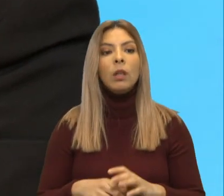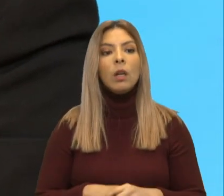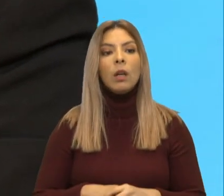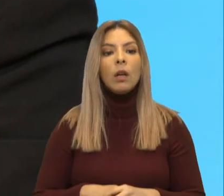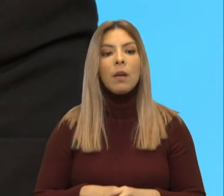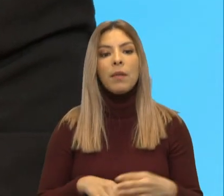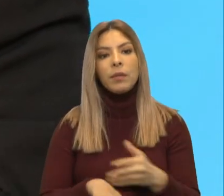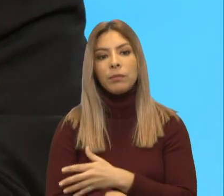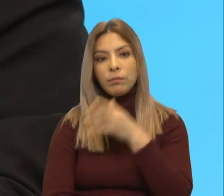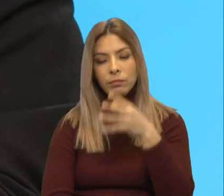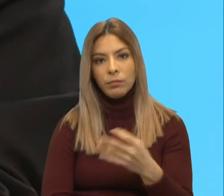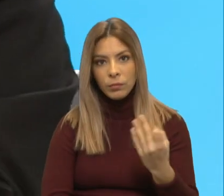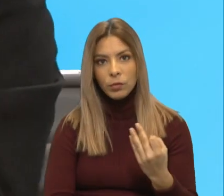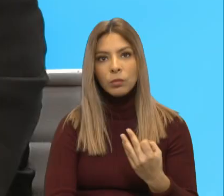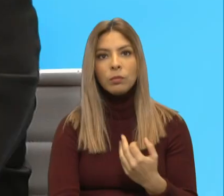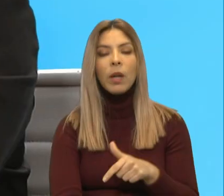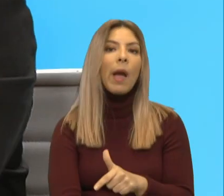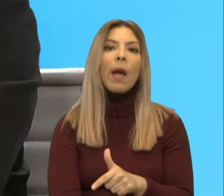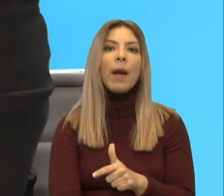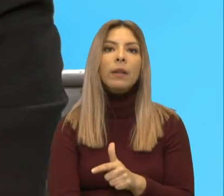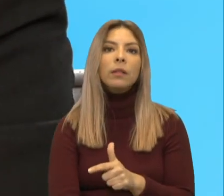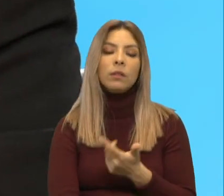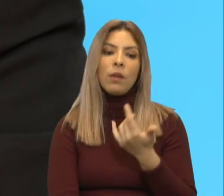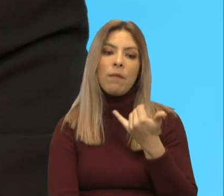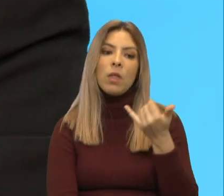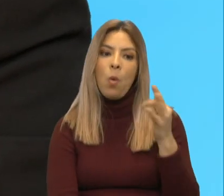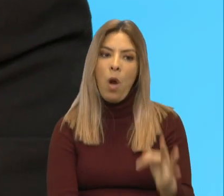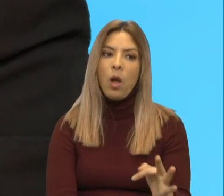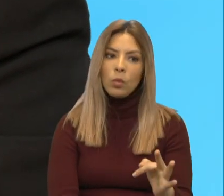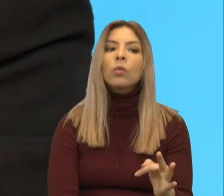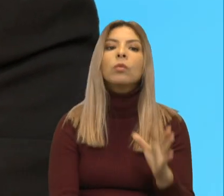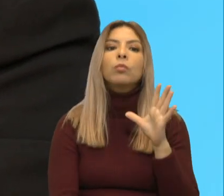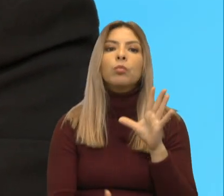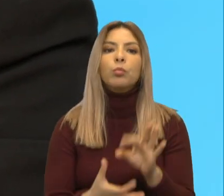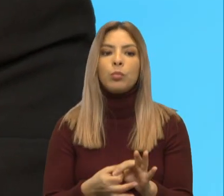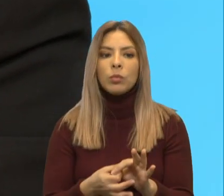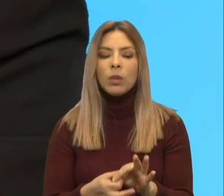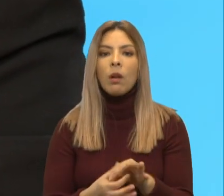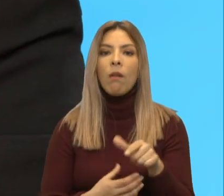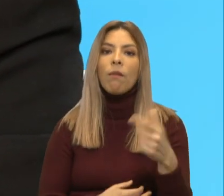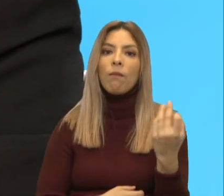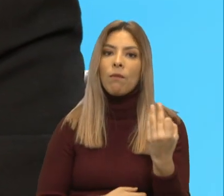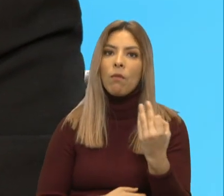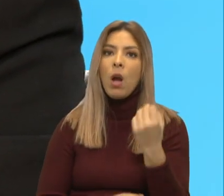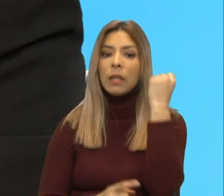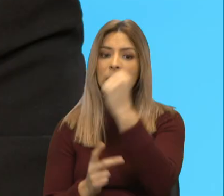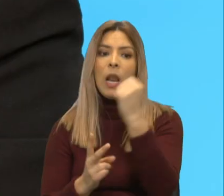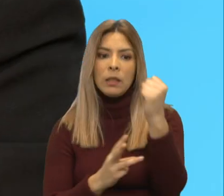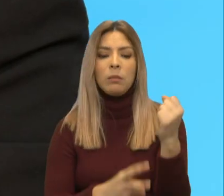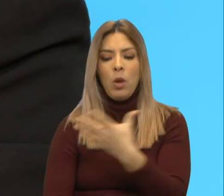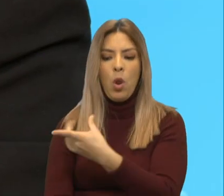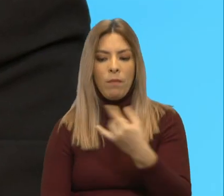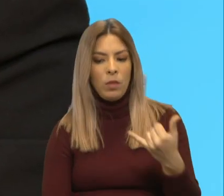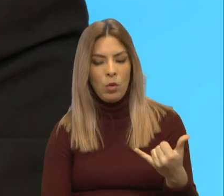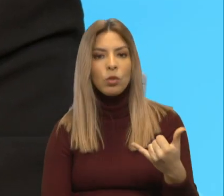referiu. Um são leigos, são os 24 catequistas mártires de Guiúa, que foram assassinados em 1992. São um